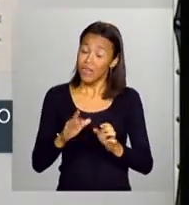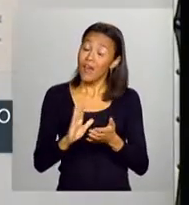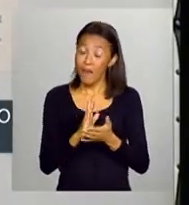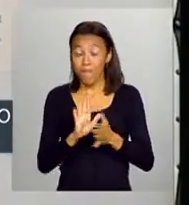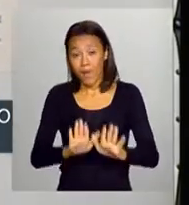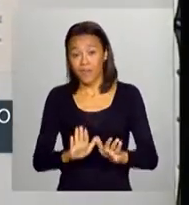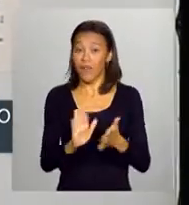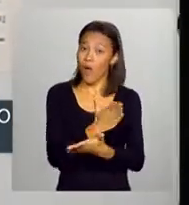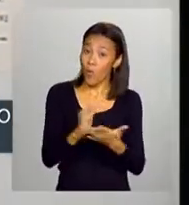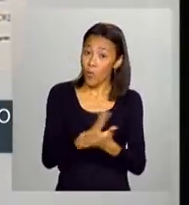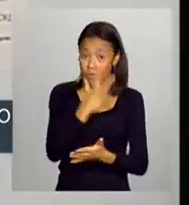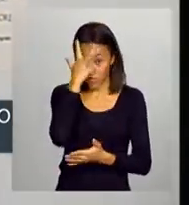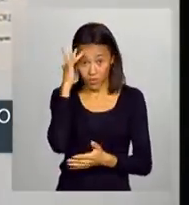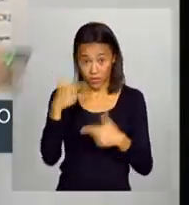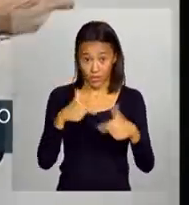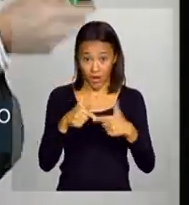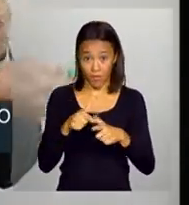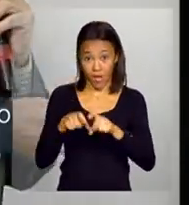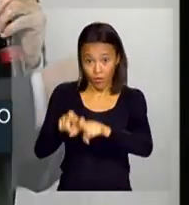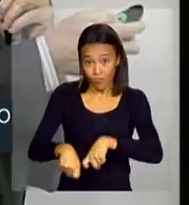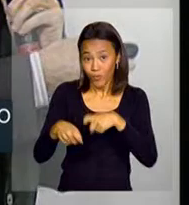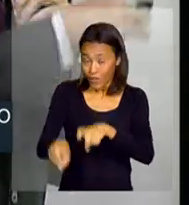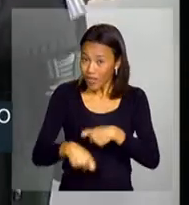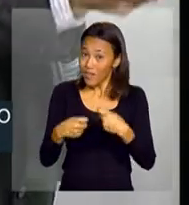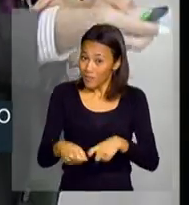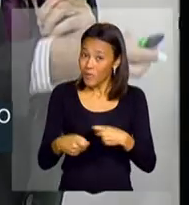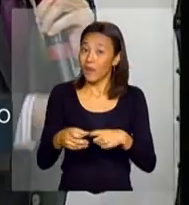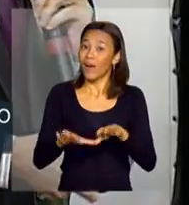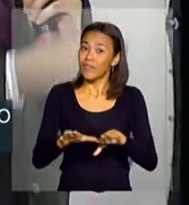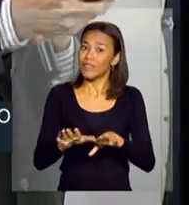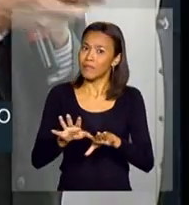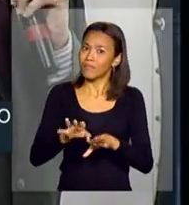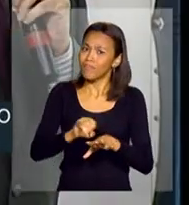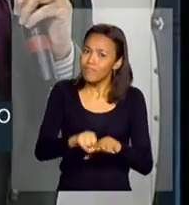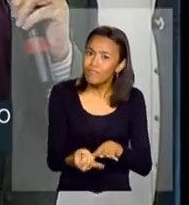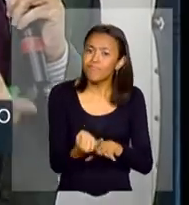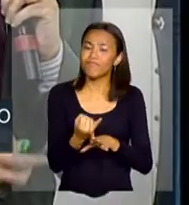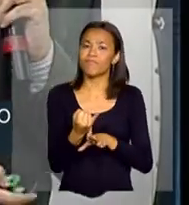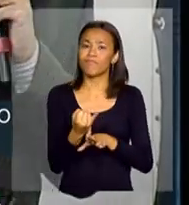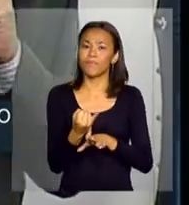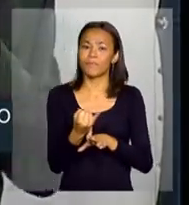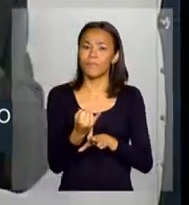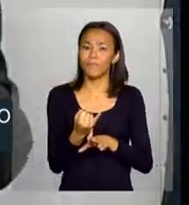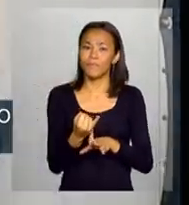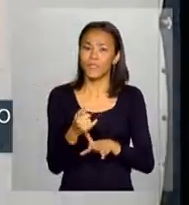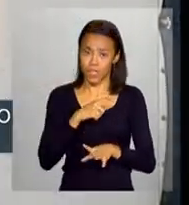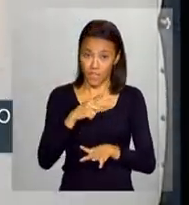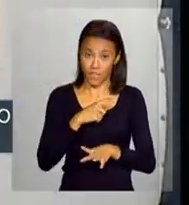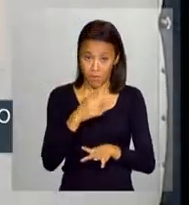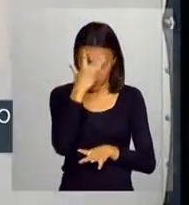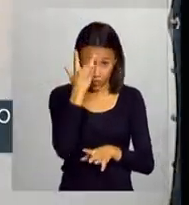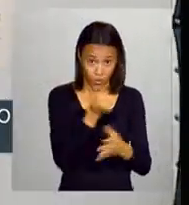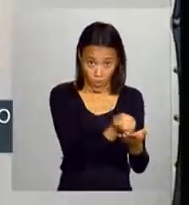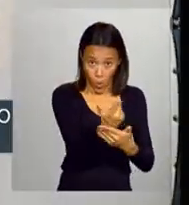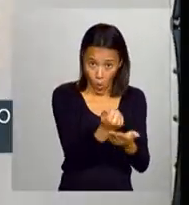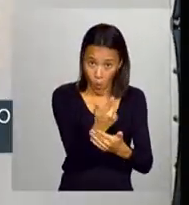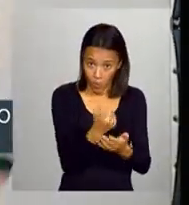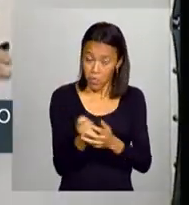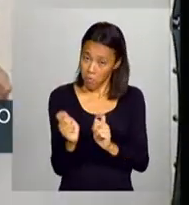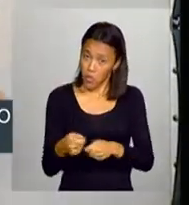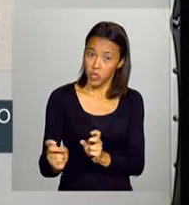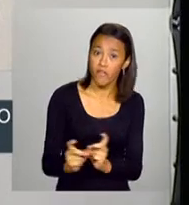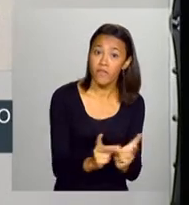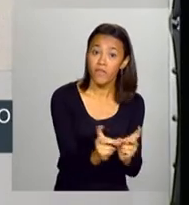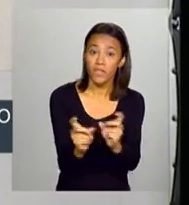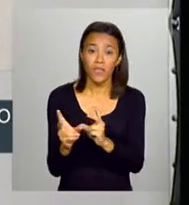fazendeiros desafiam a moratória e eles têm outros fornecedores, eles podem vender, eles têm outros consumidores que podem vender e que